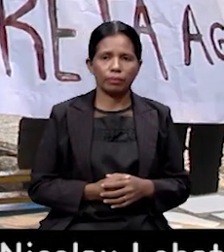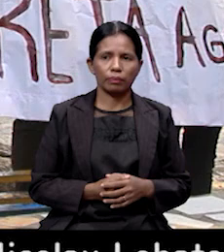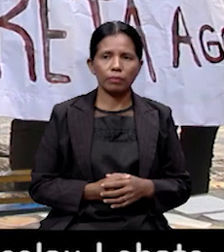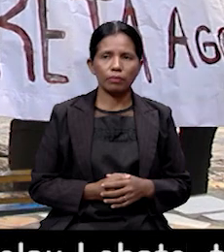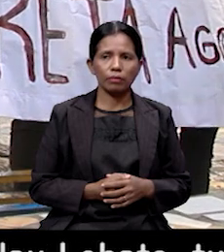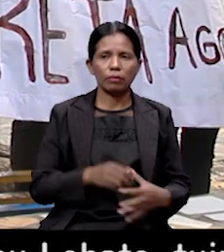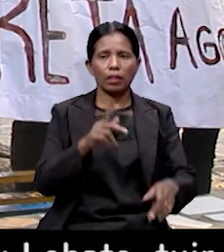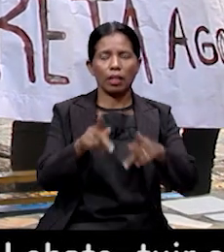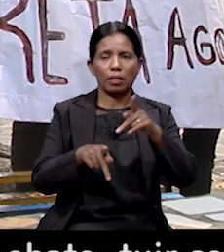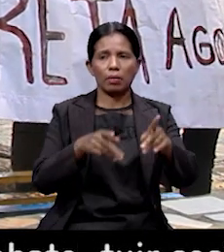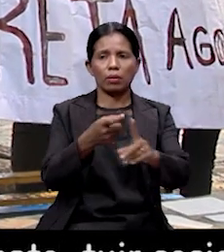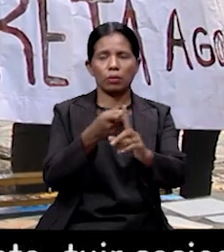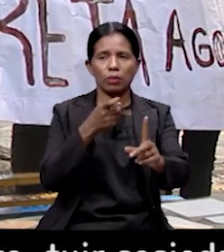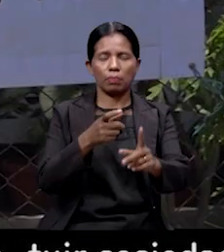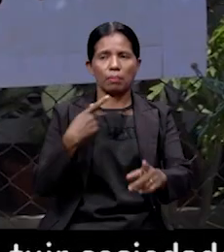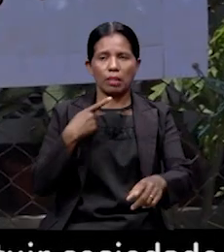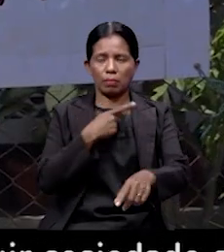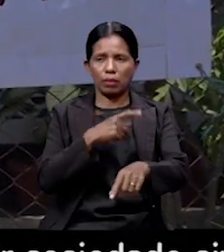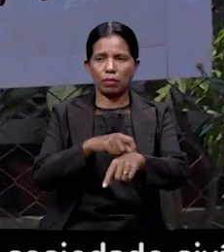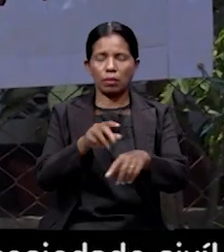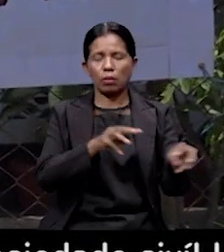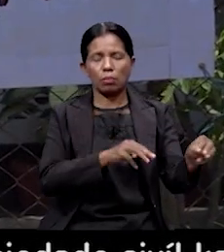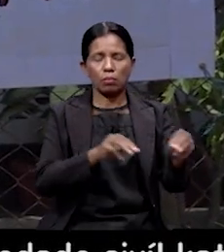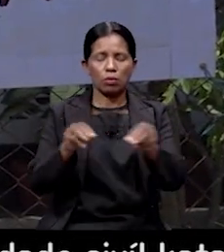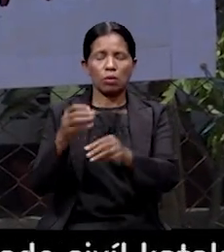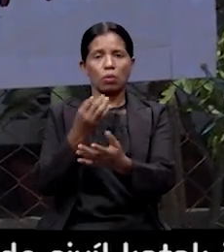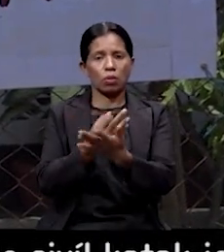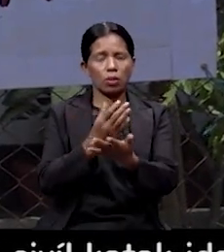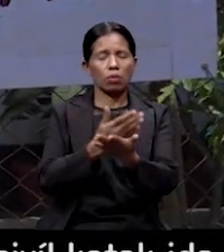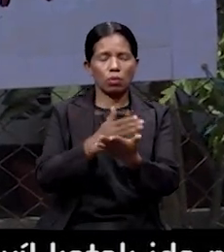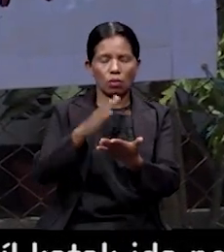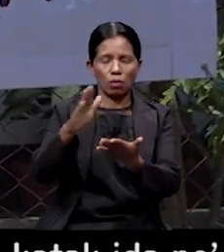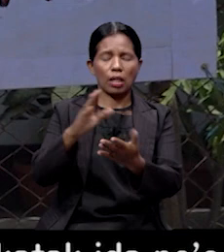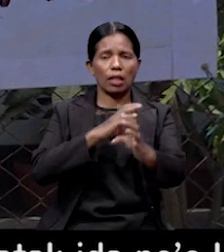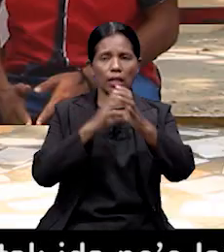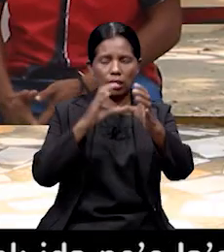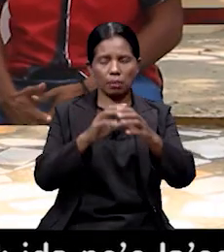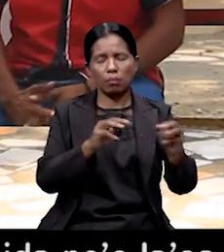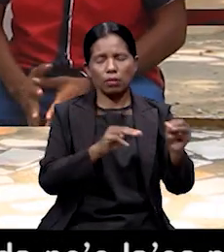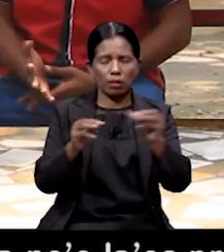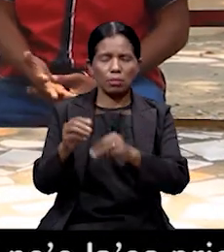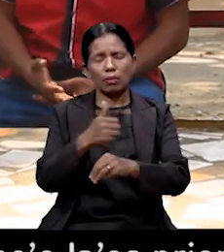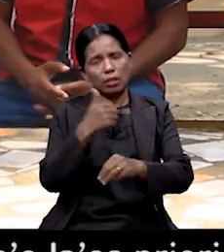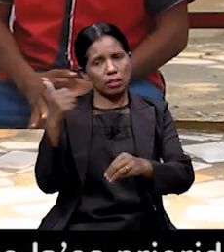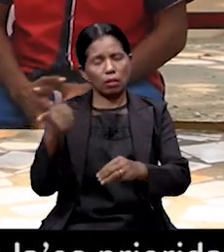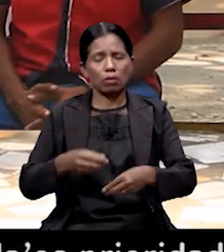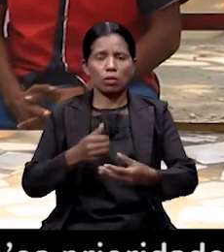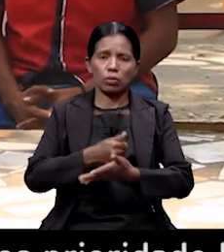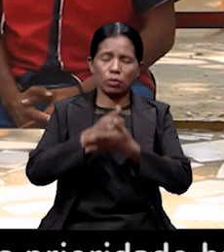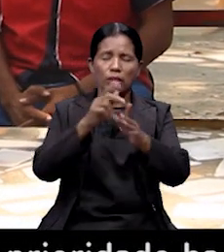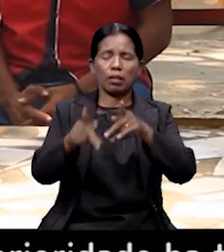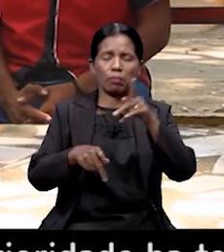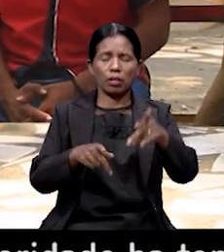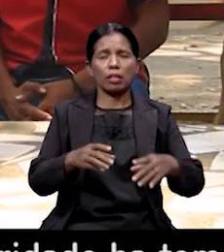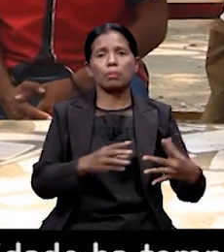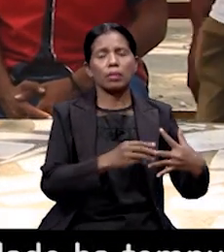Sociedade Civil, o seu Parlamento Nacional, a tomar orçamento só sacareta, ba fale botselo que nebe beneficia povo, liliu resolve problema